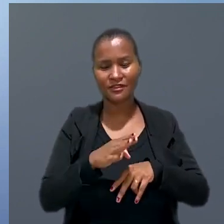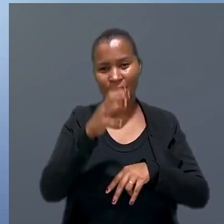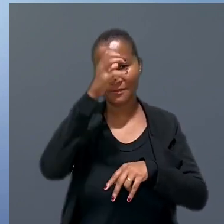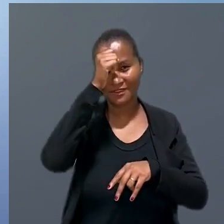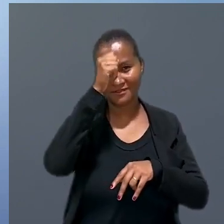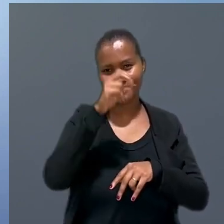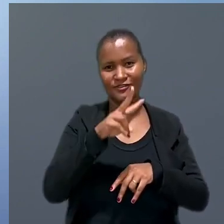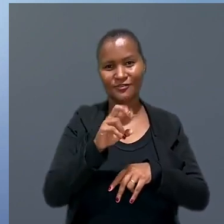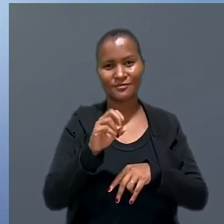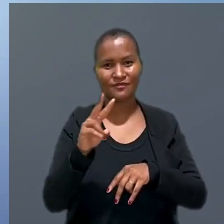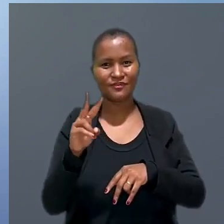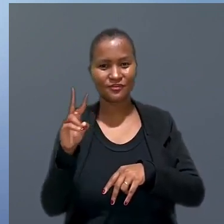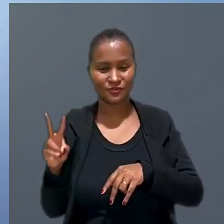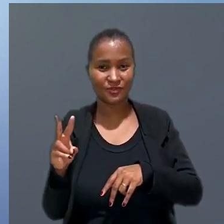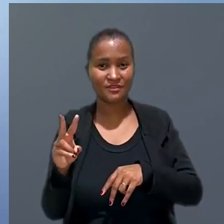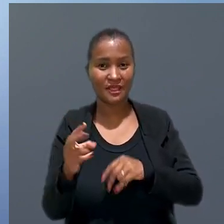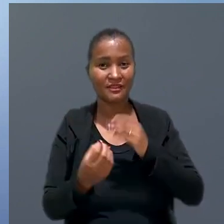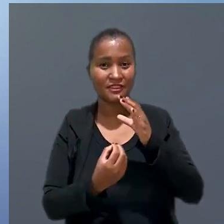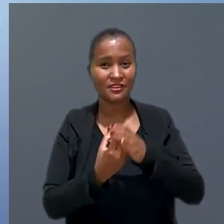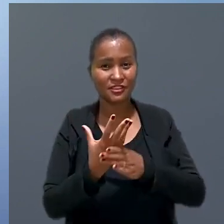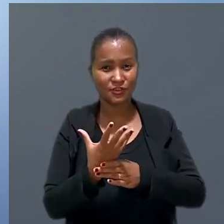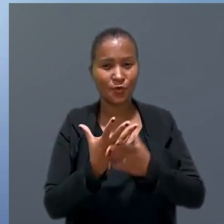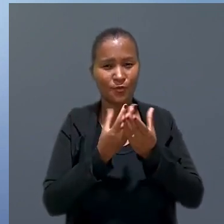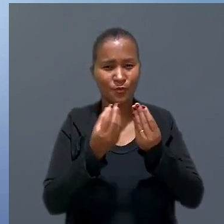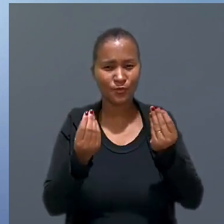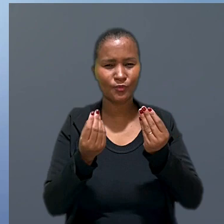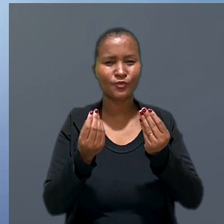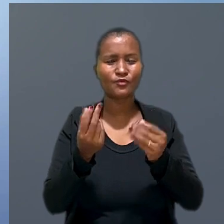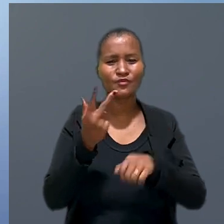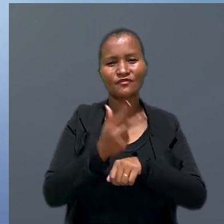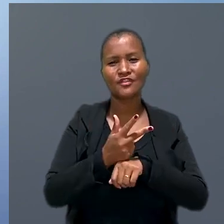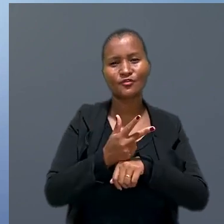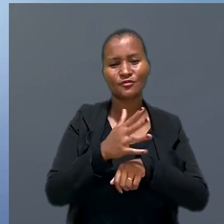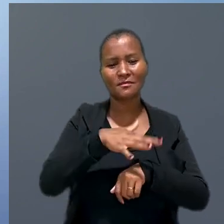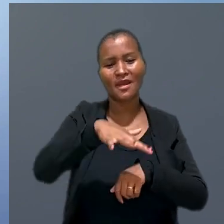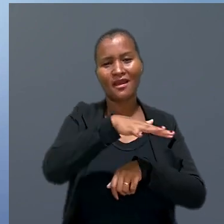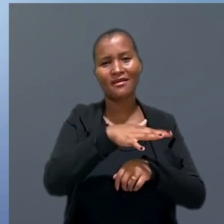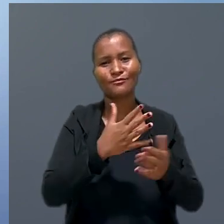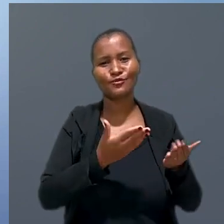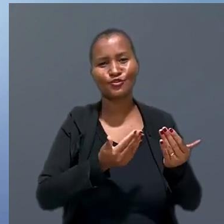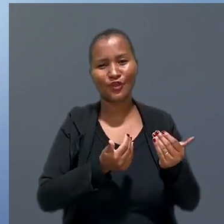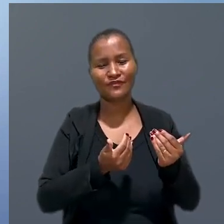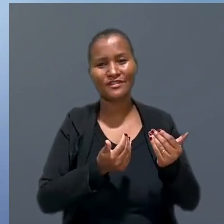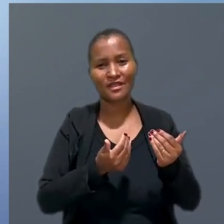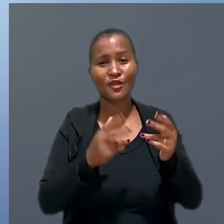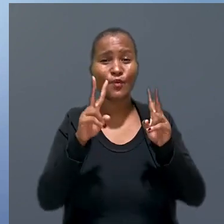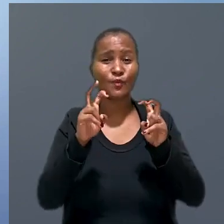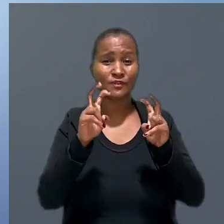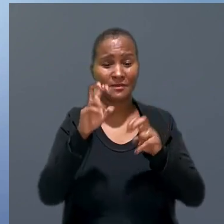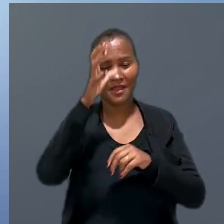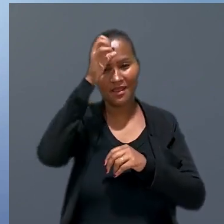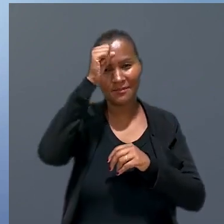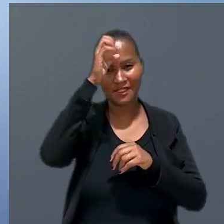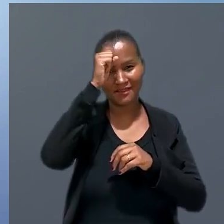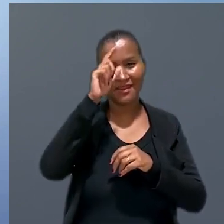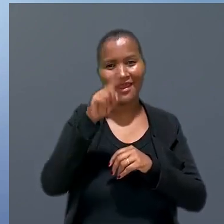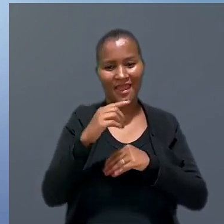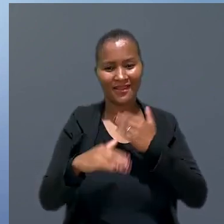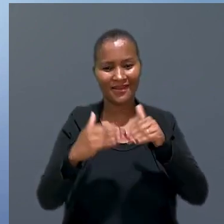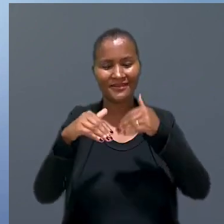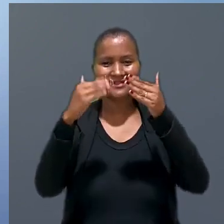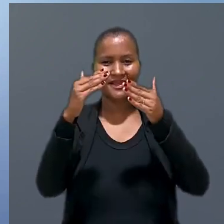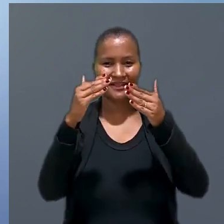da Aprendizagem 2022, que produziu uma série de vídeos para o público jovem. Com o tema Aprender é